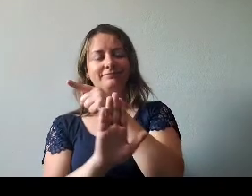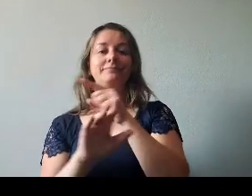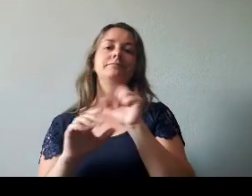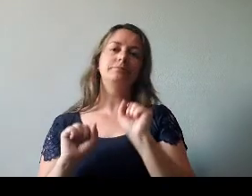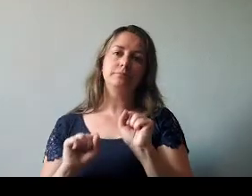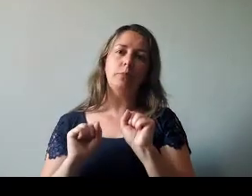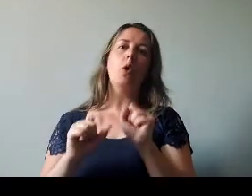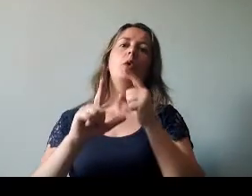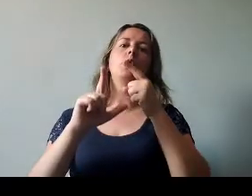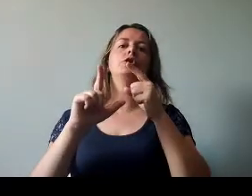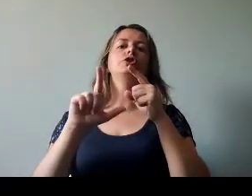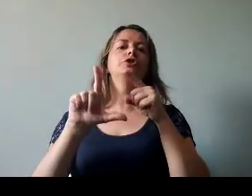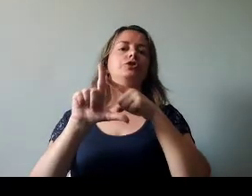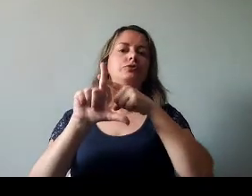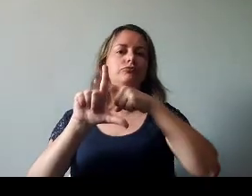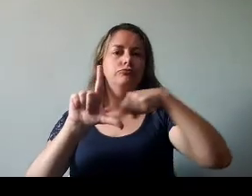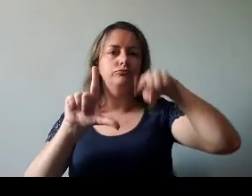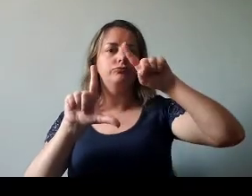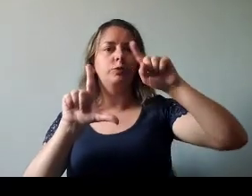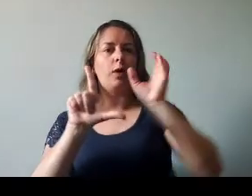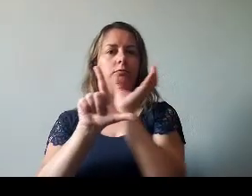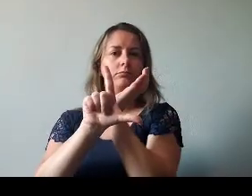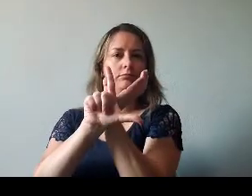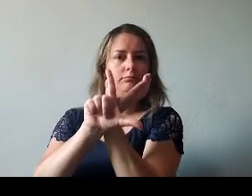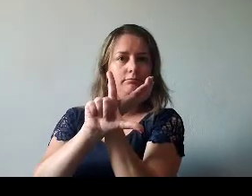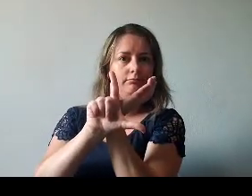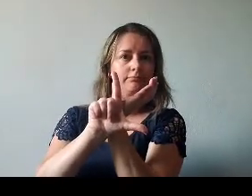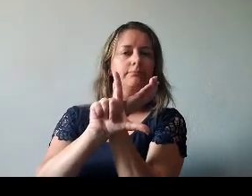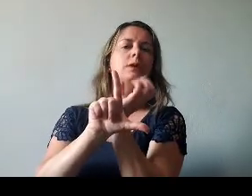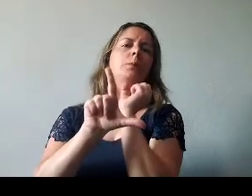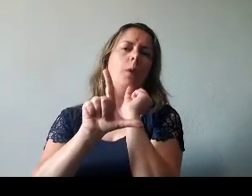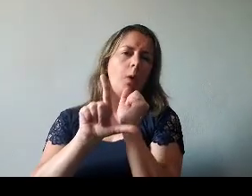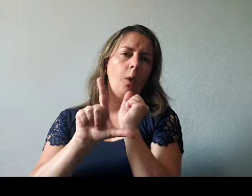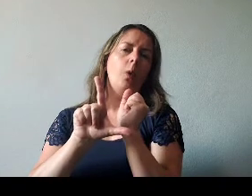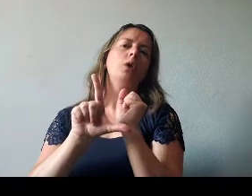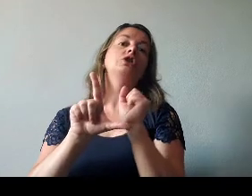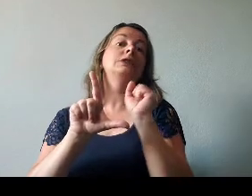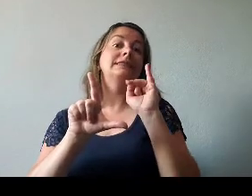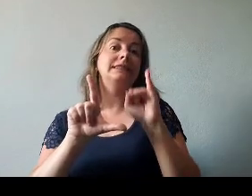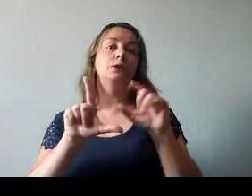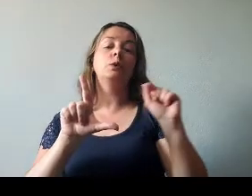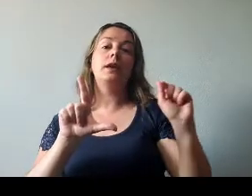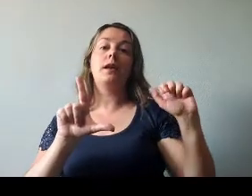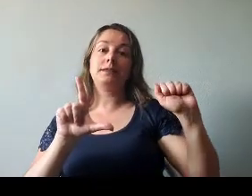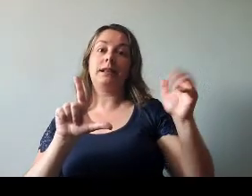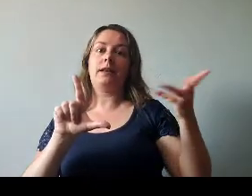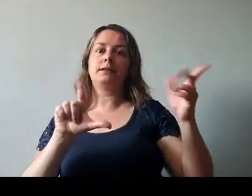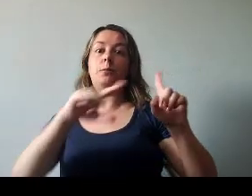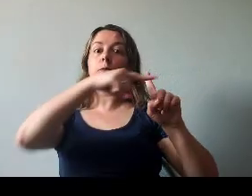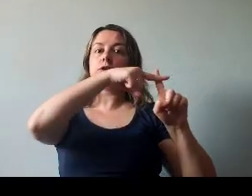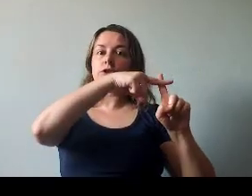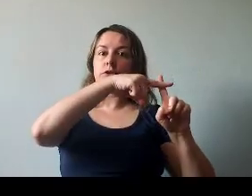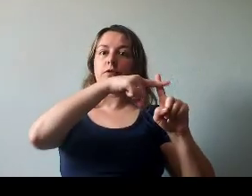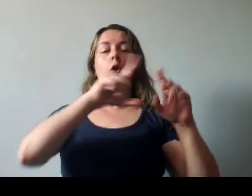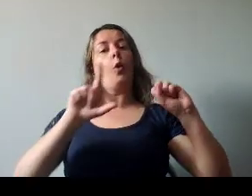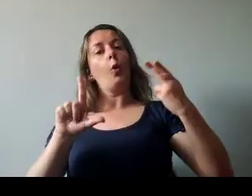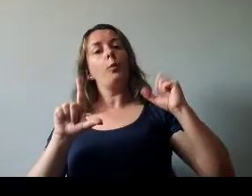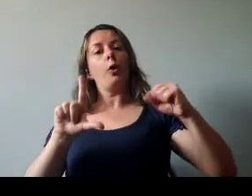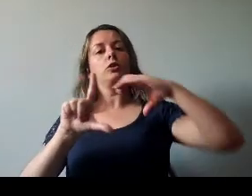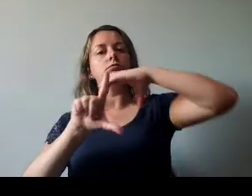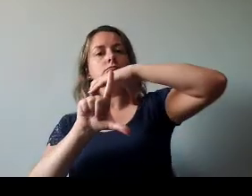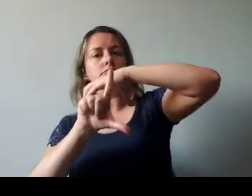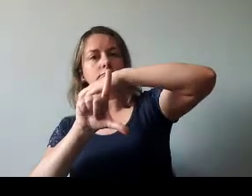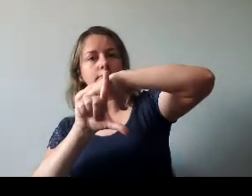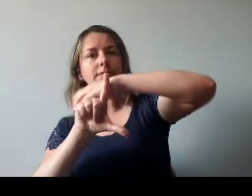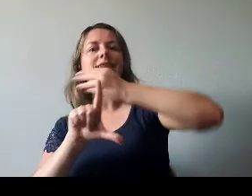para cima, né? Concavidade para cima, quando a aceleração for positiva, pode ser com concavidade para baixo, ela poderia começar em